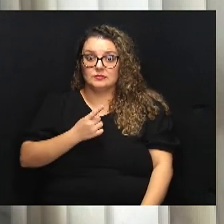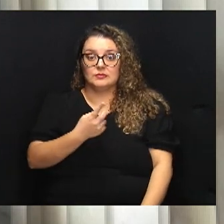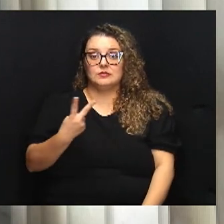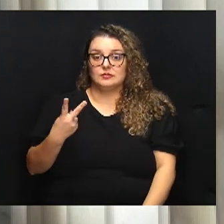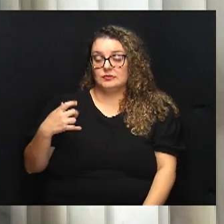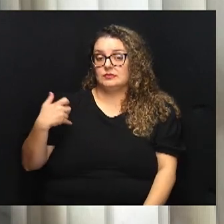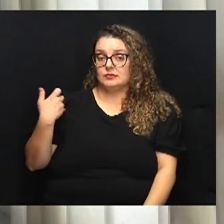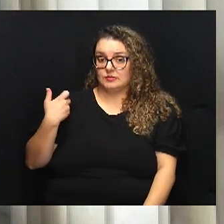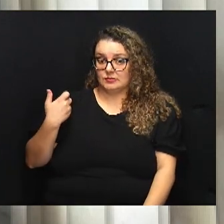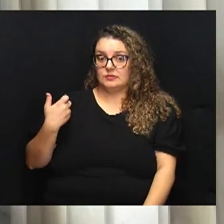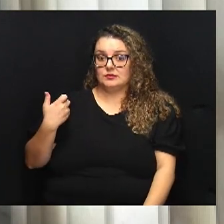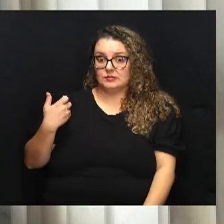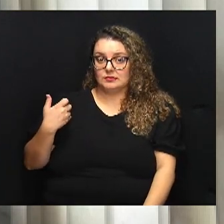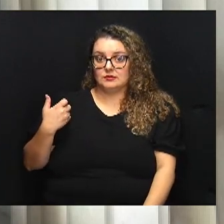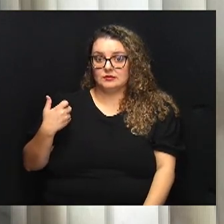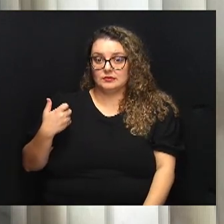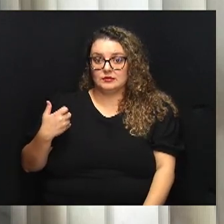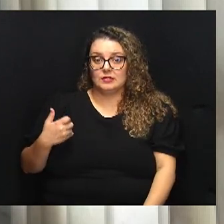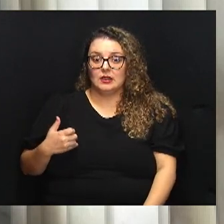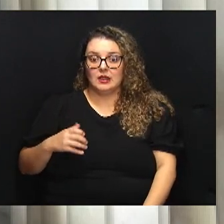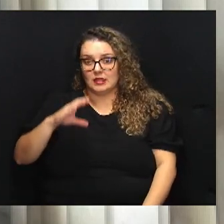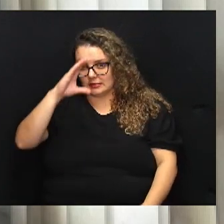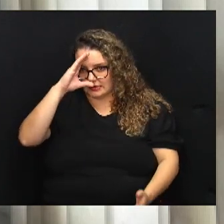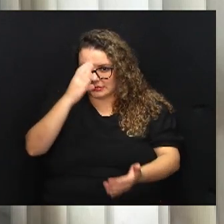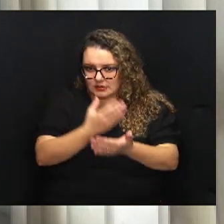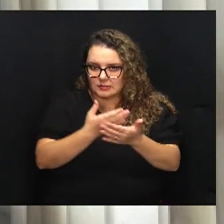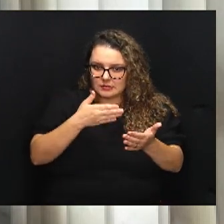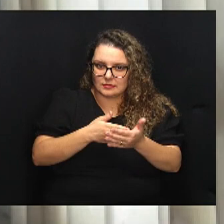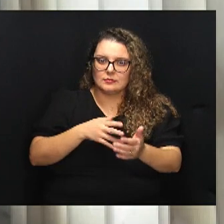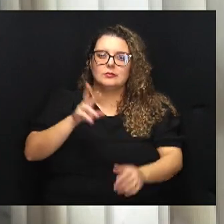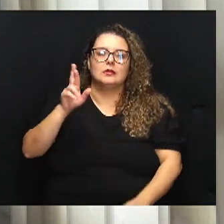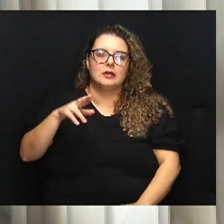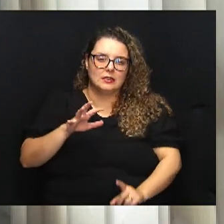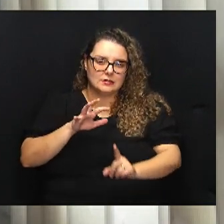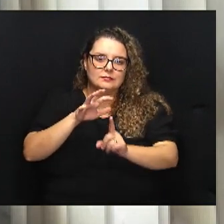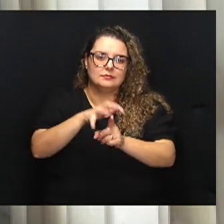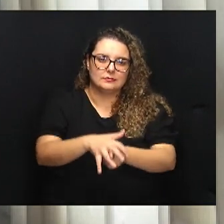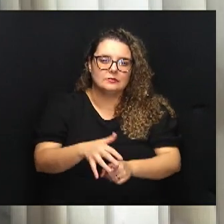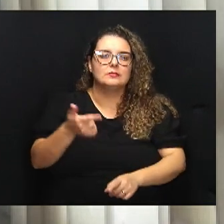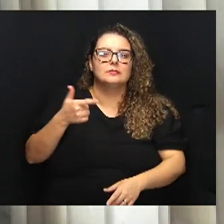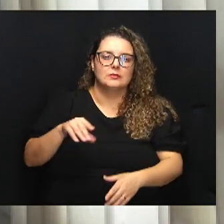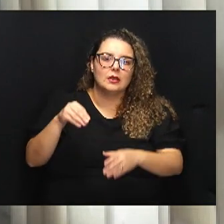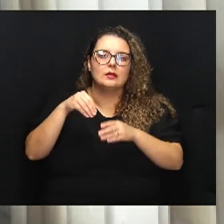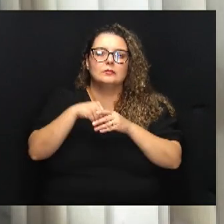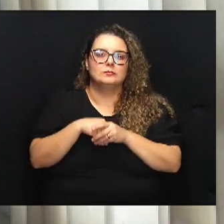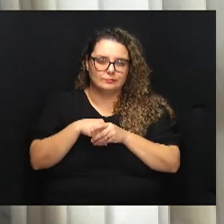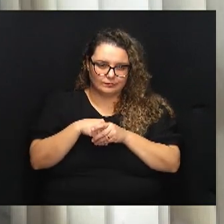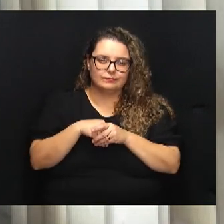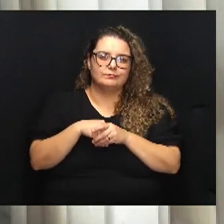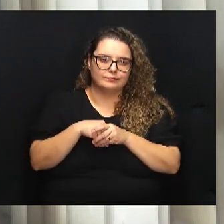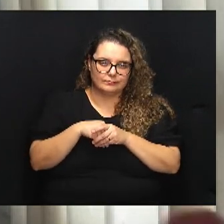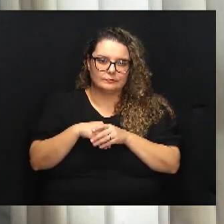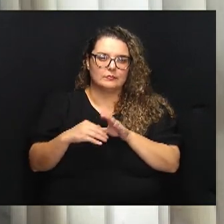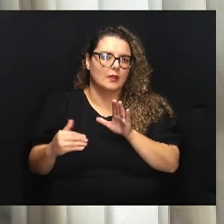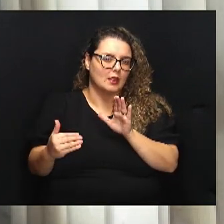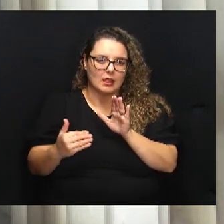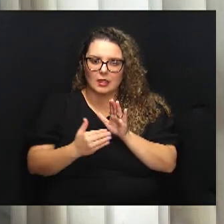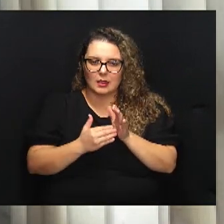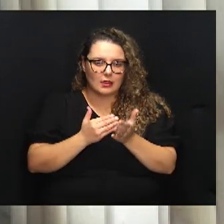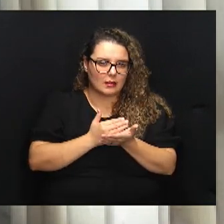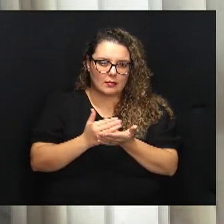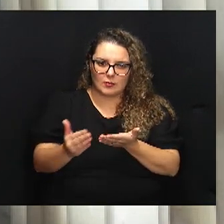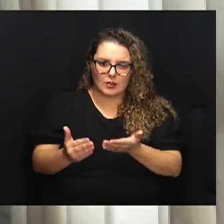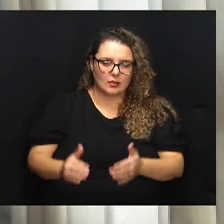anos, as crenças limitantes por conta do bullying permaneceu comigo, né? até meu início da